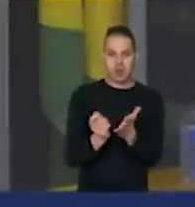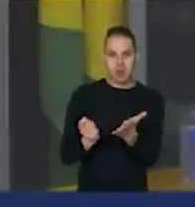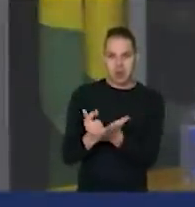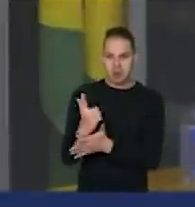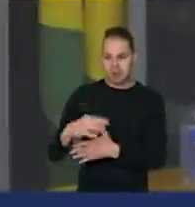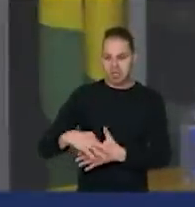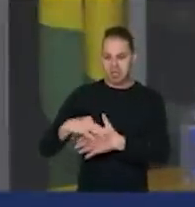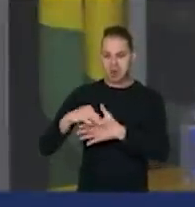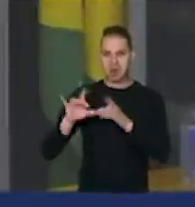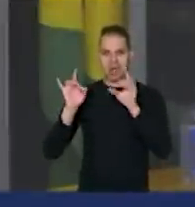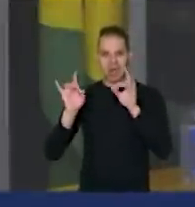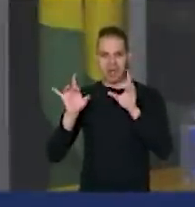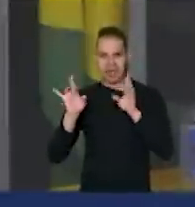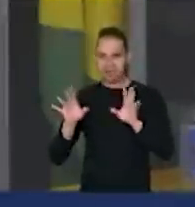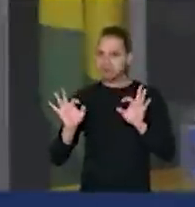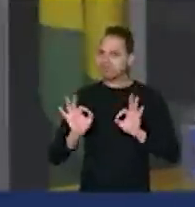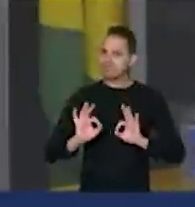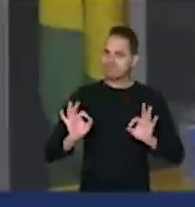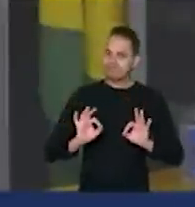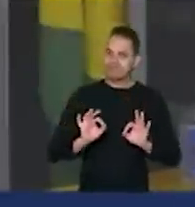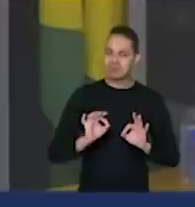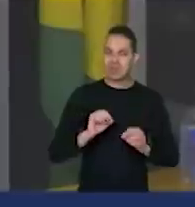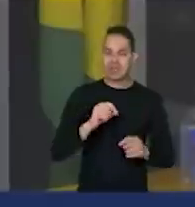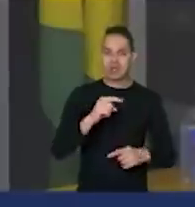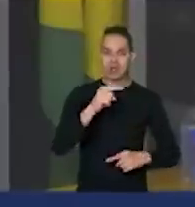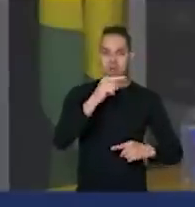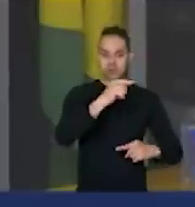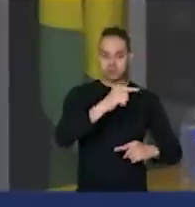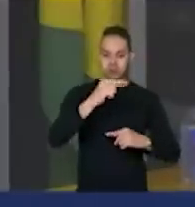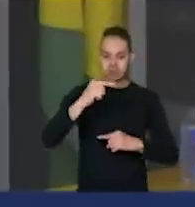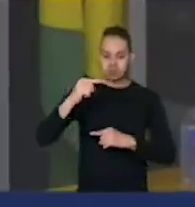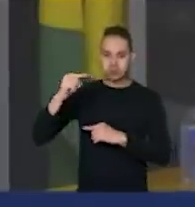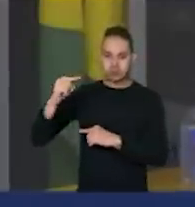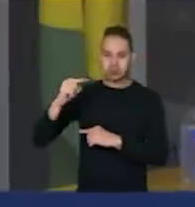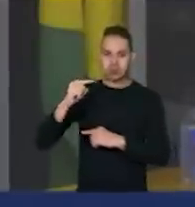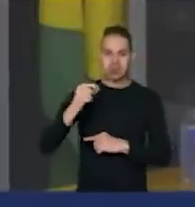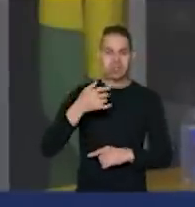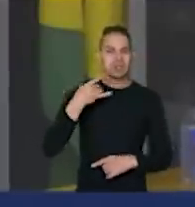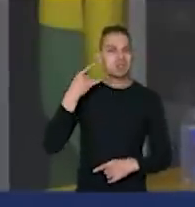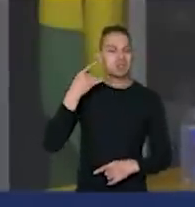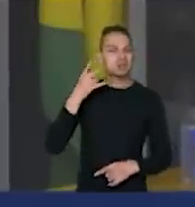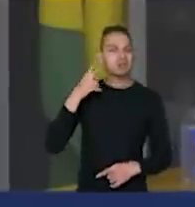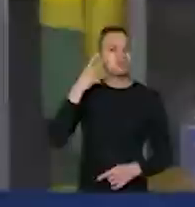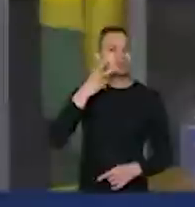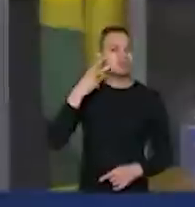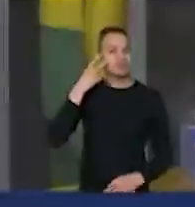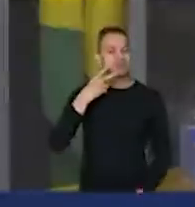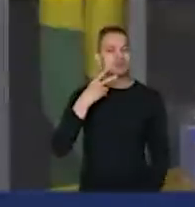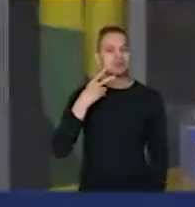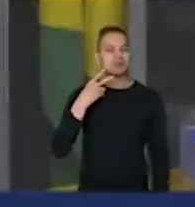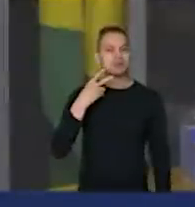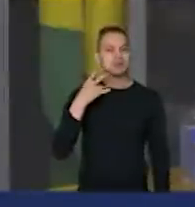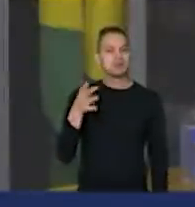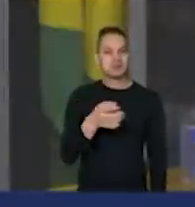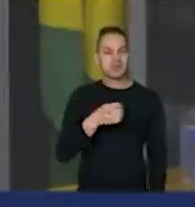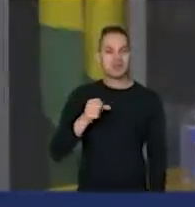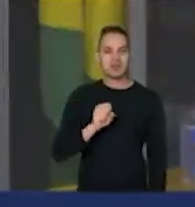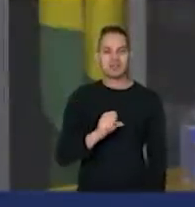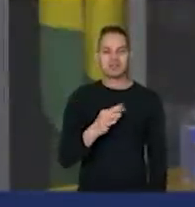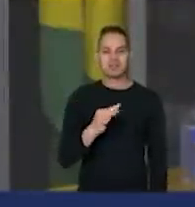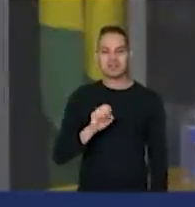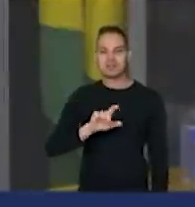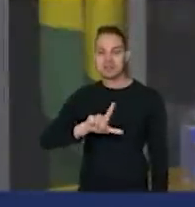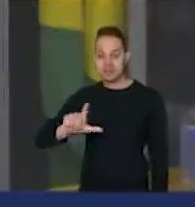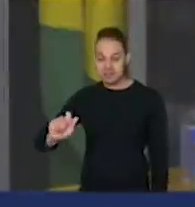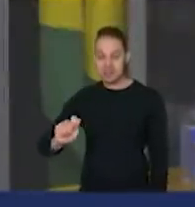público. 500 garrafas de cerveja Stella, financiada com dinheiro do mais pobre, mais uma vez